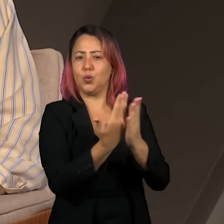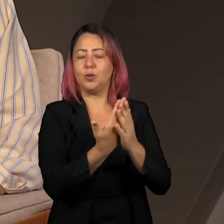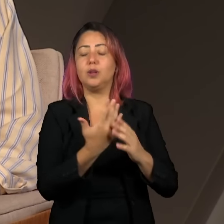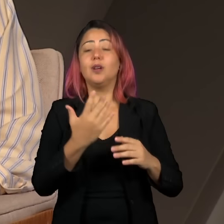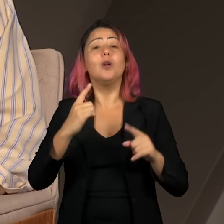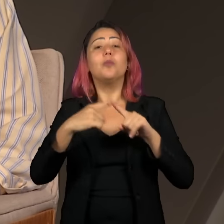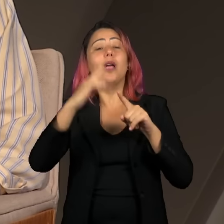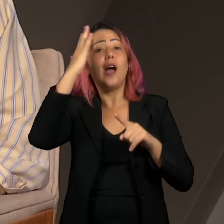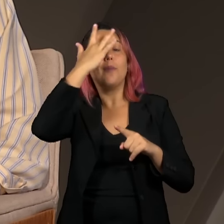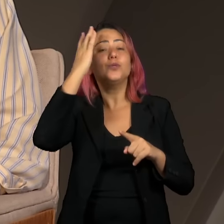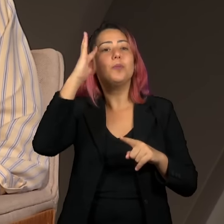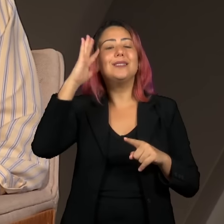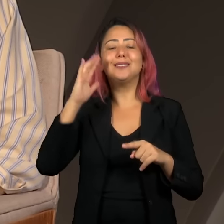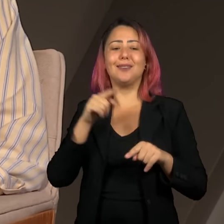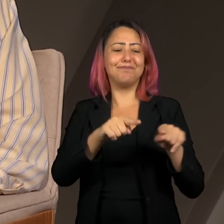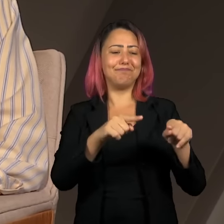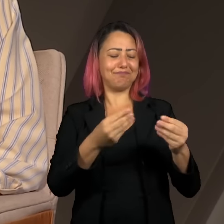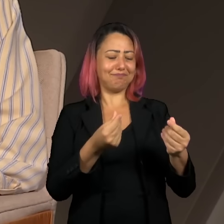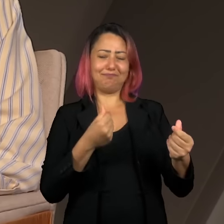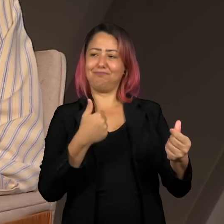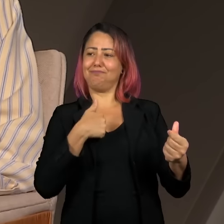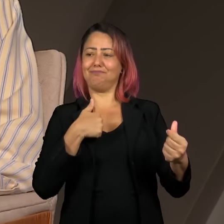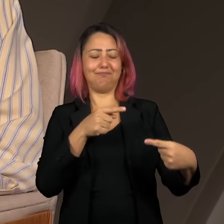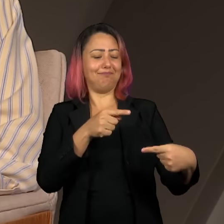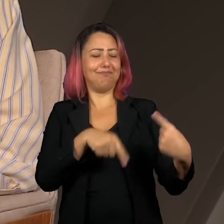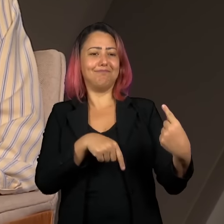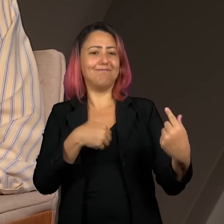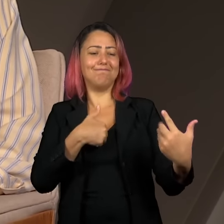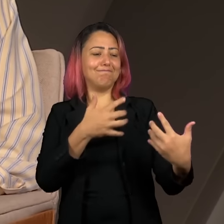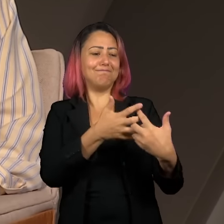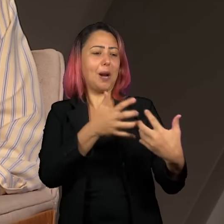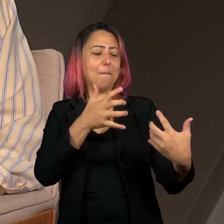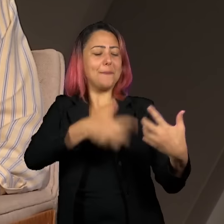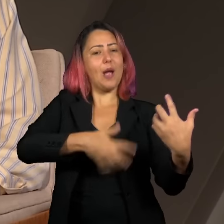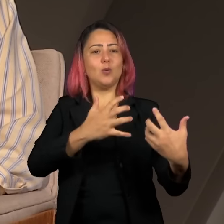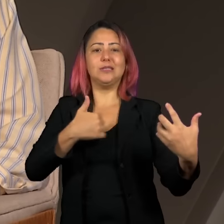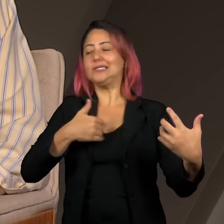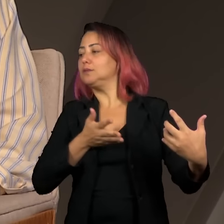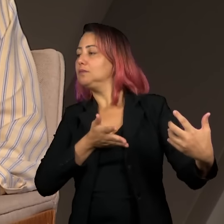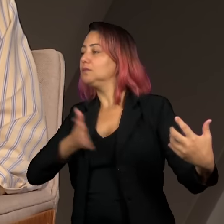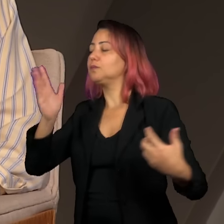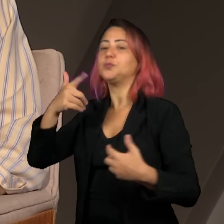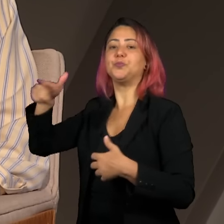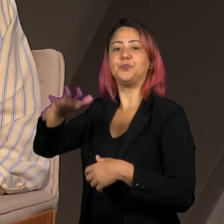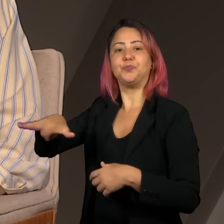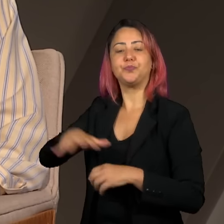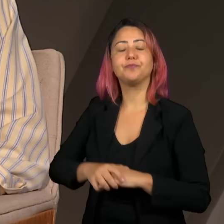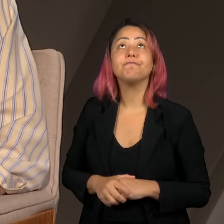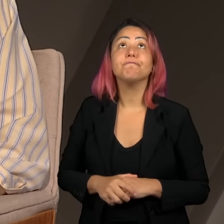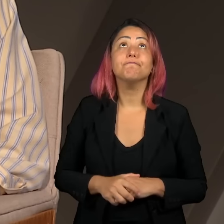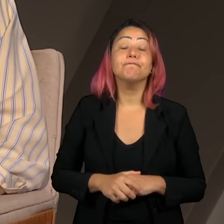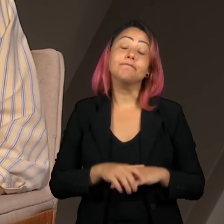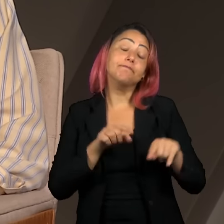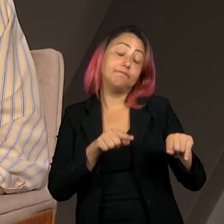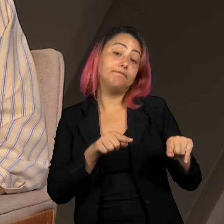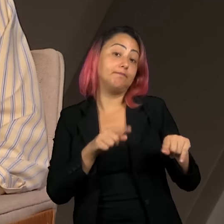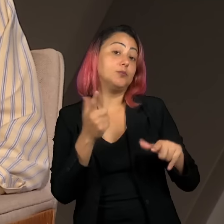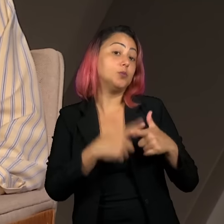interessante para fazer e assim por diante então isso aí tá isso tá pegando ah